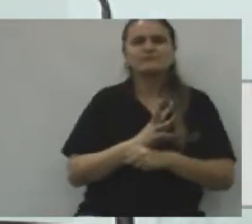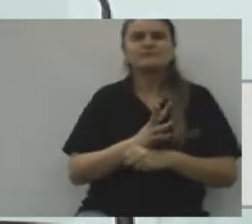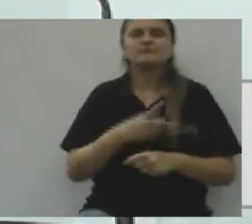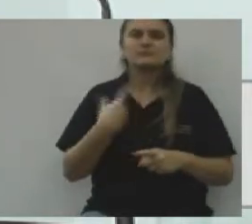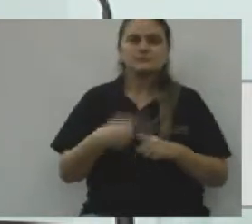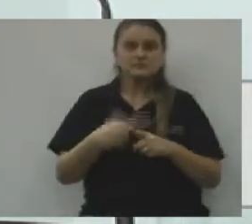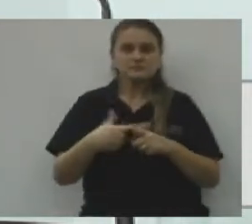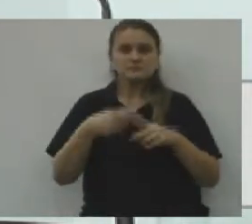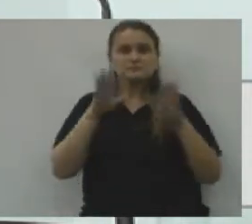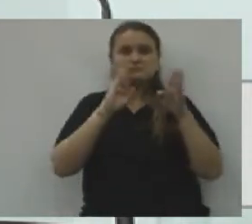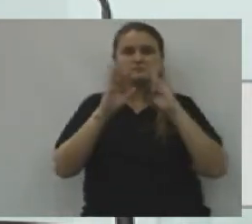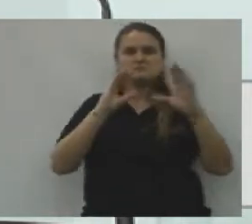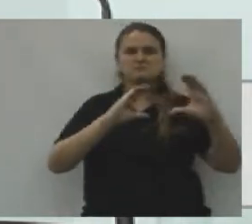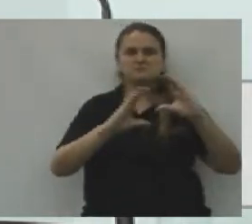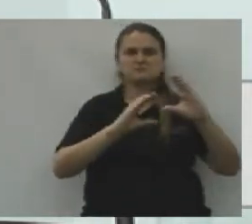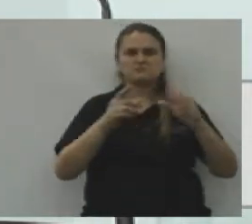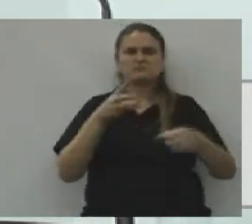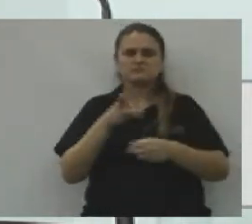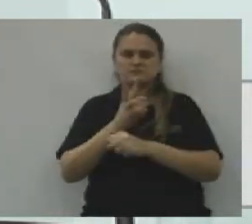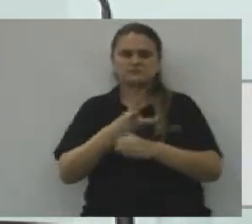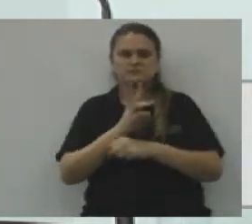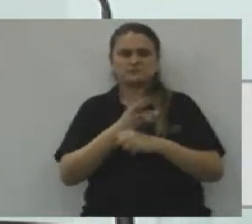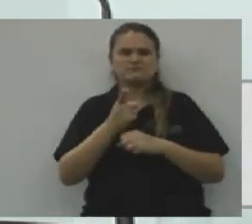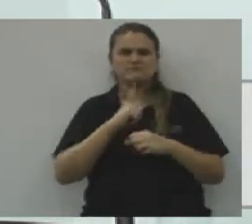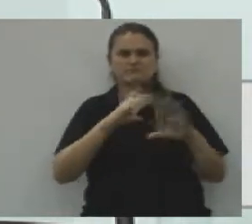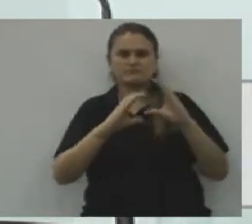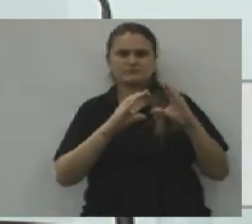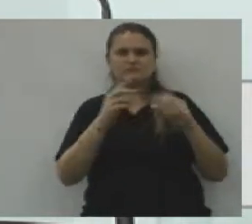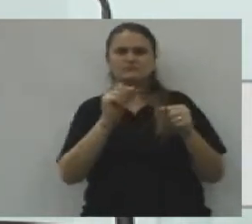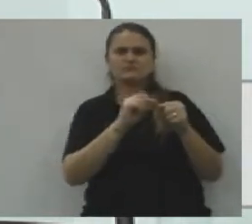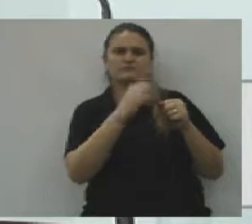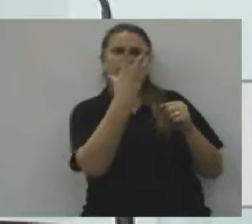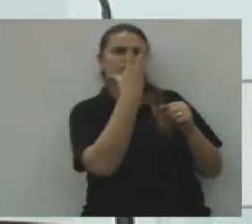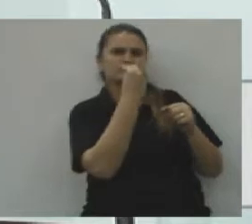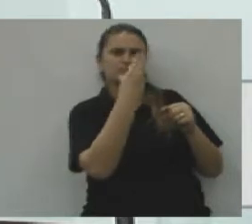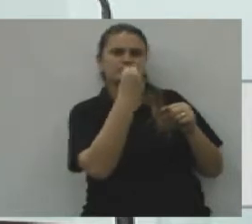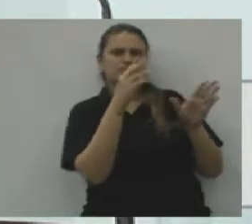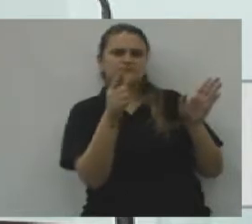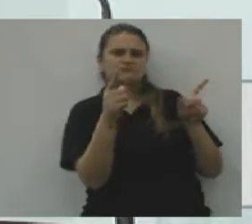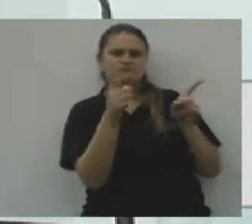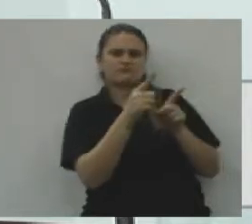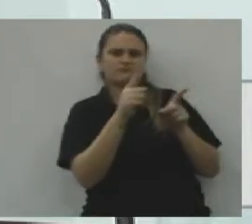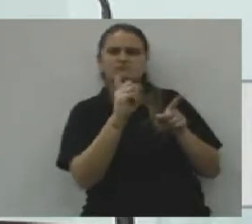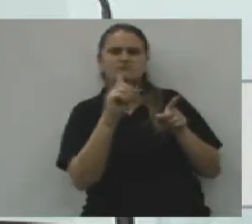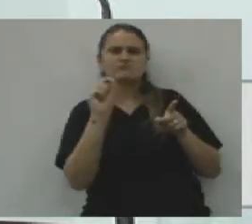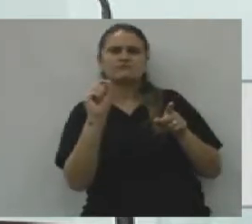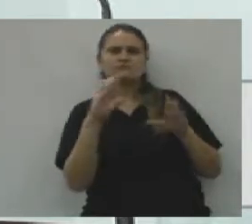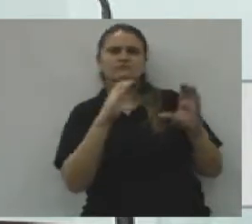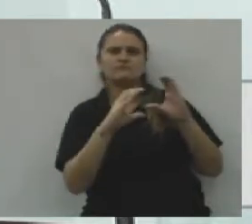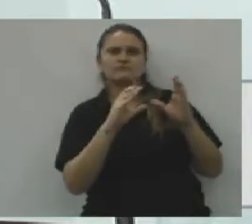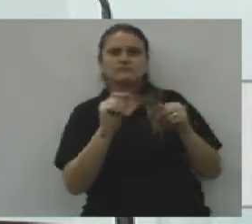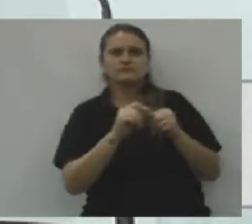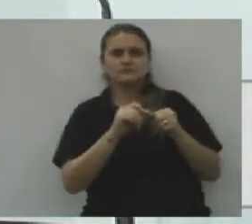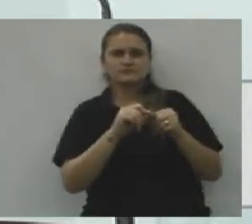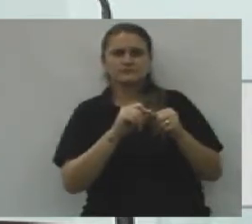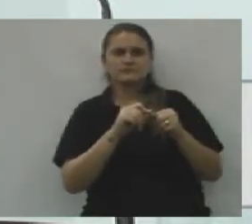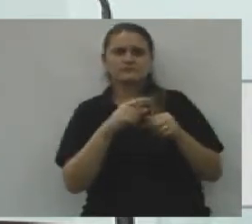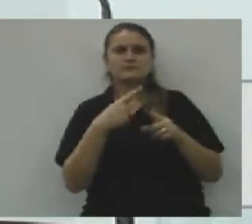dizem autocomunicadores aí, pegando o WhatsApp e botando o ponto de vista, uma foto, uma imagem de um trecho, que não é o que a nossa comunicação faz,